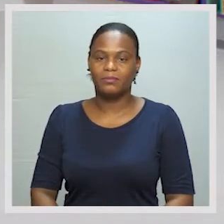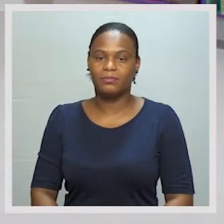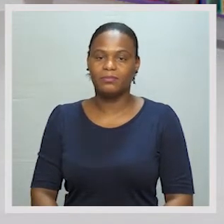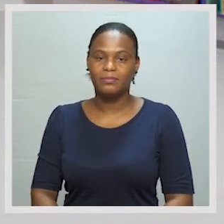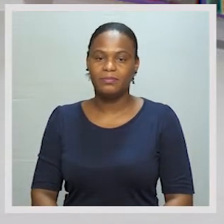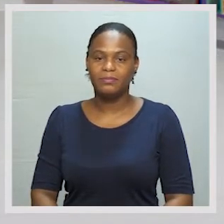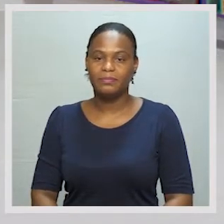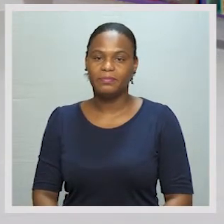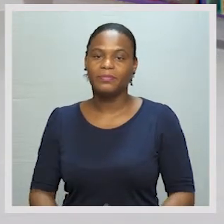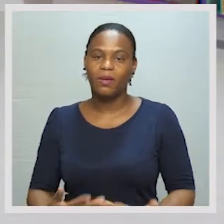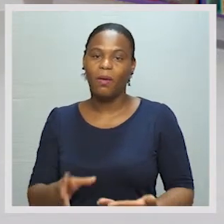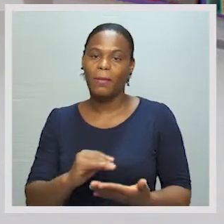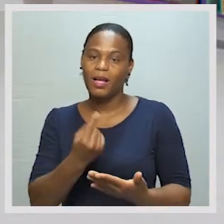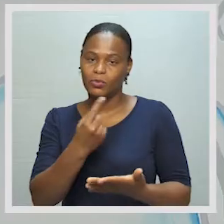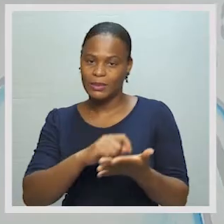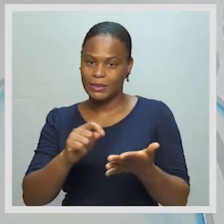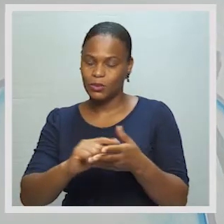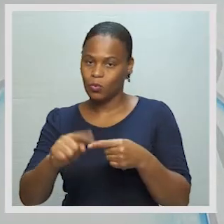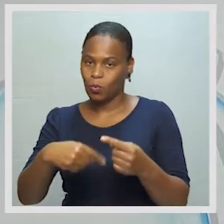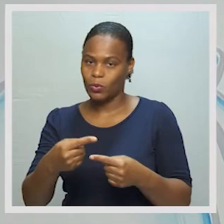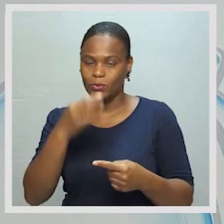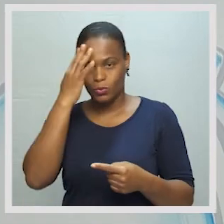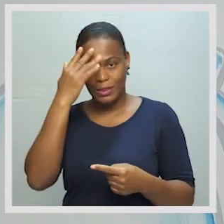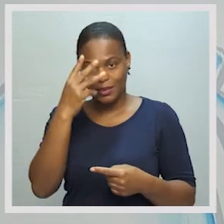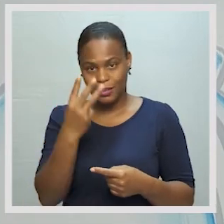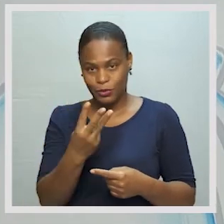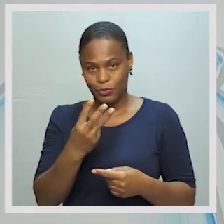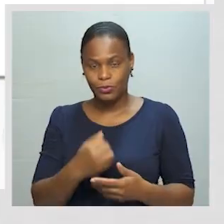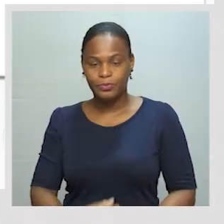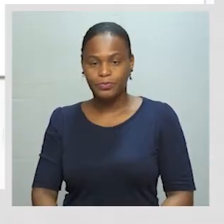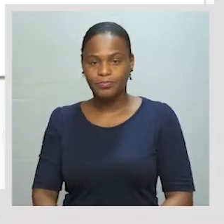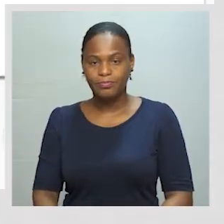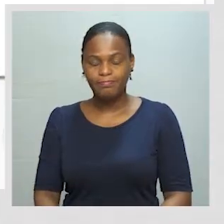Vamos passar a mais um exercício. Exercício 3.